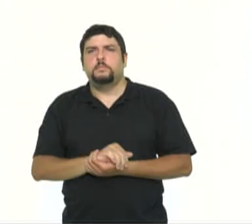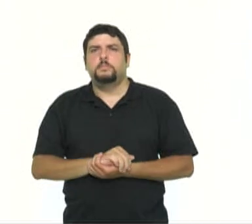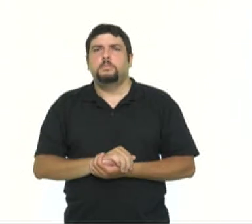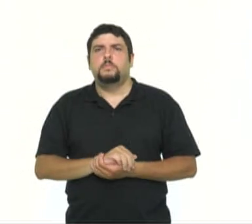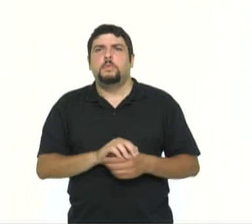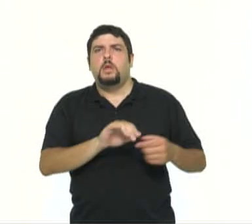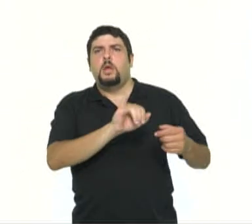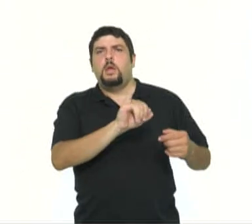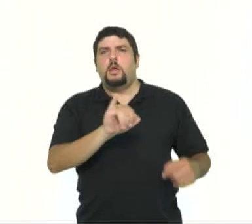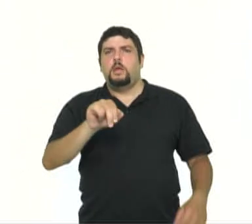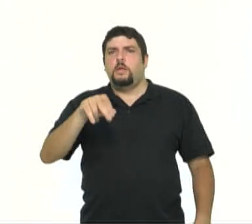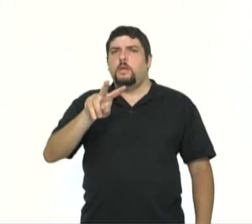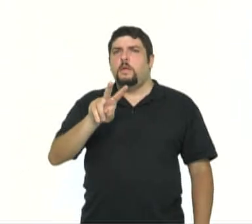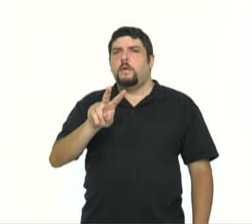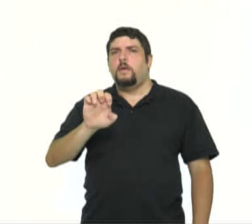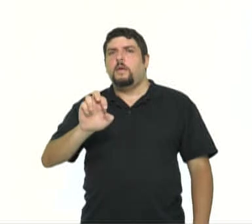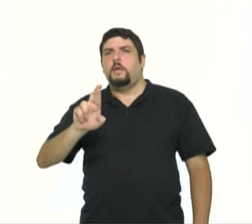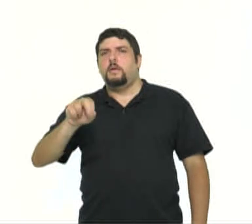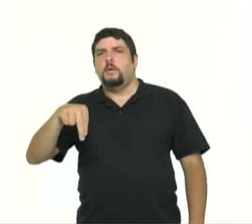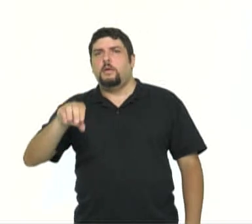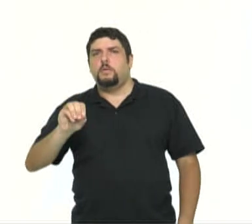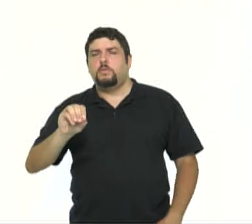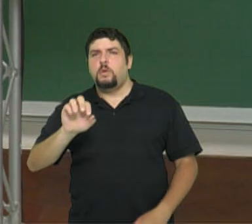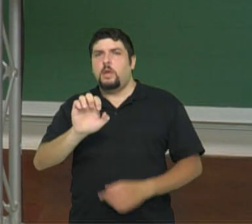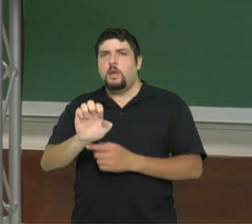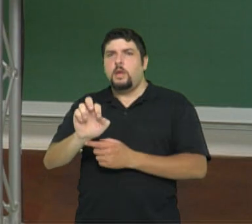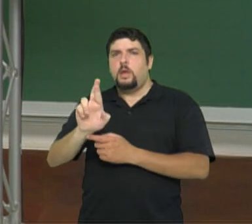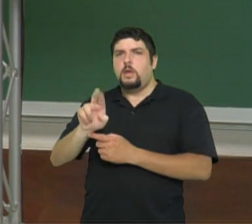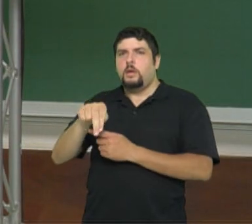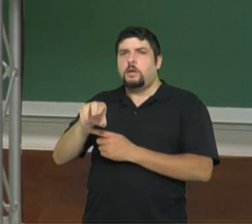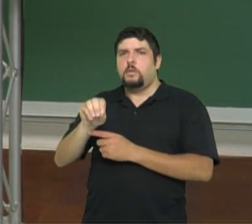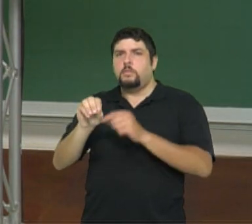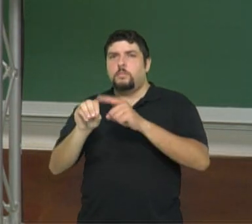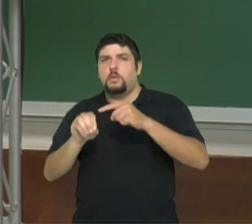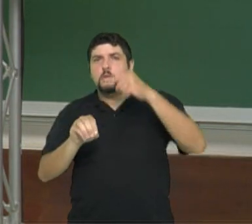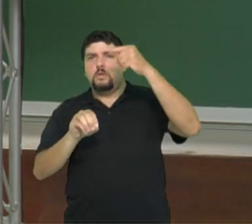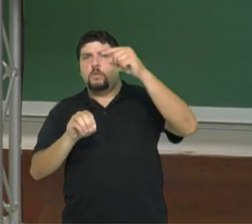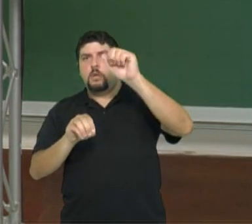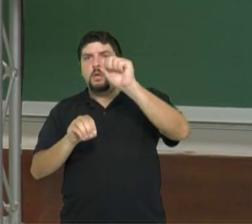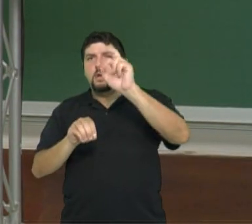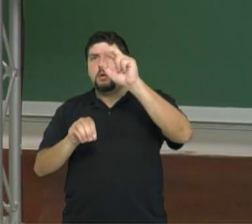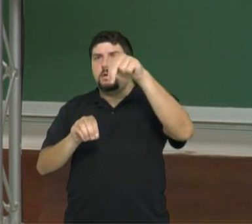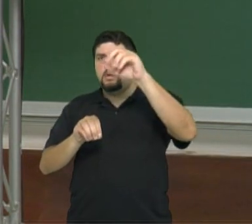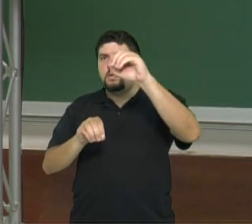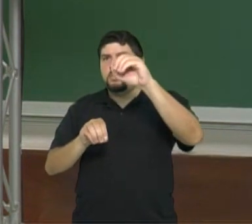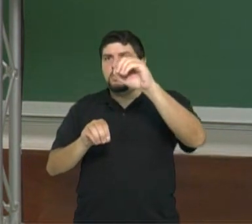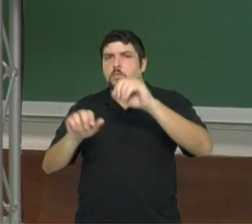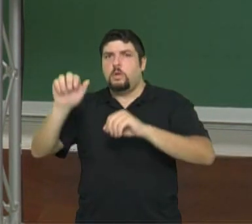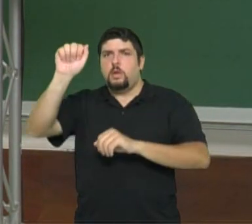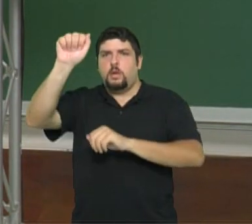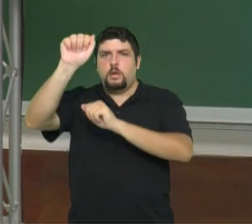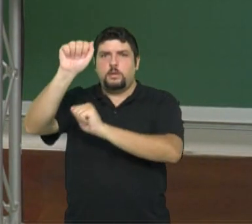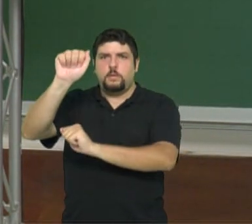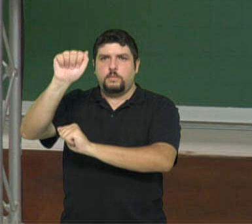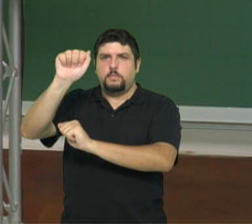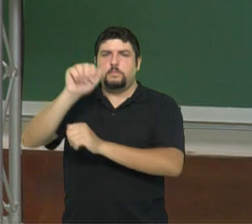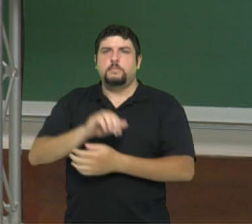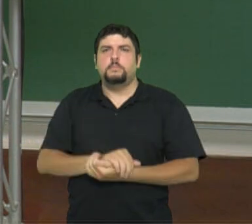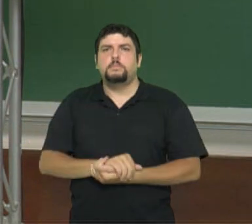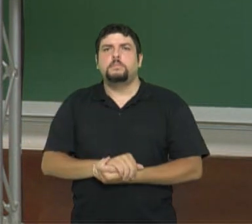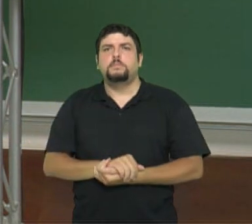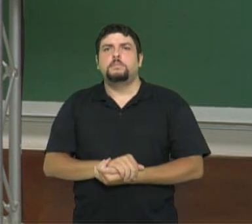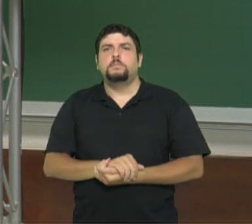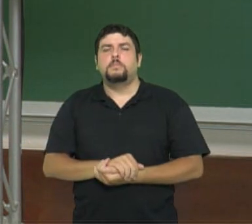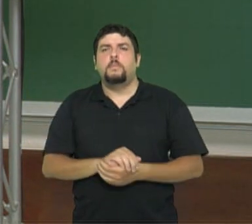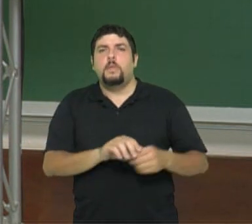inverno. Inverno rima com materno, por isso ele é A também. Rosa entre as flores de